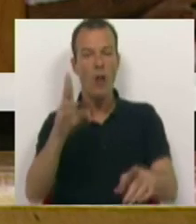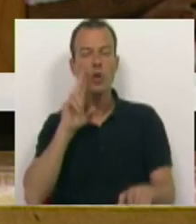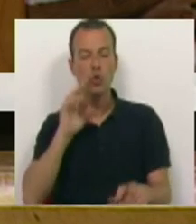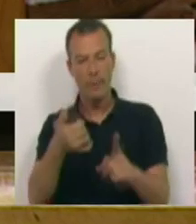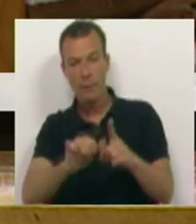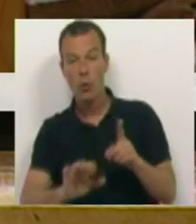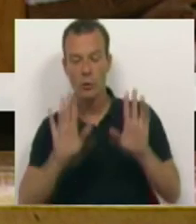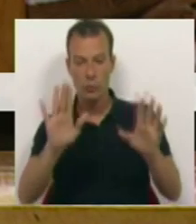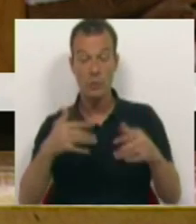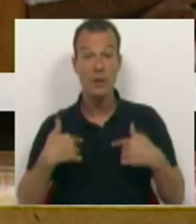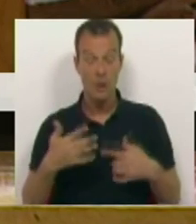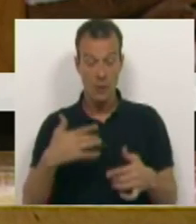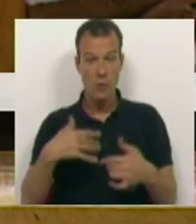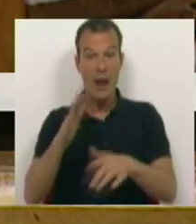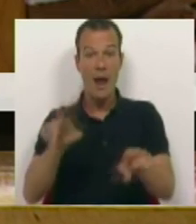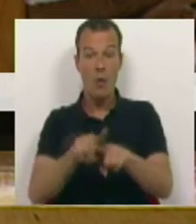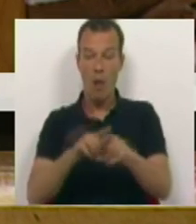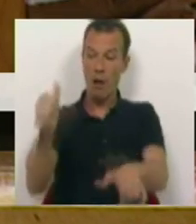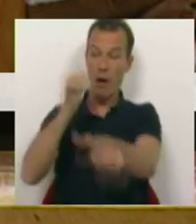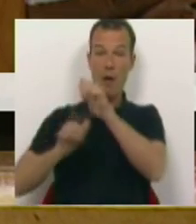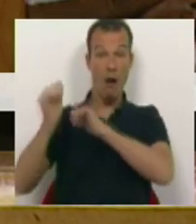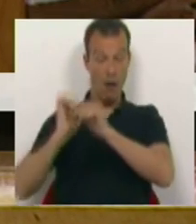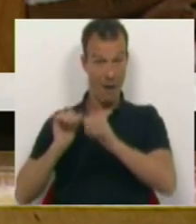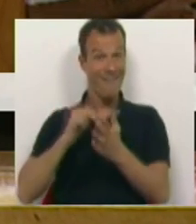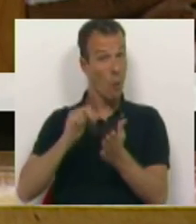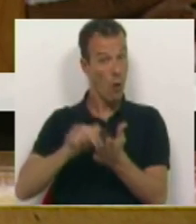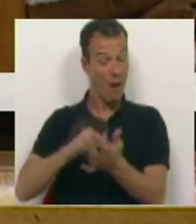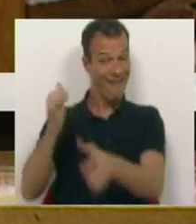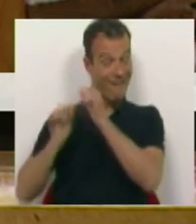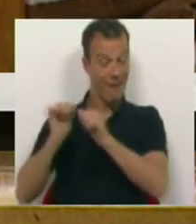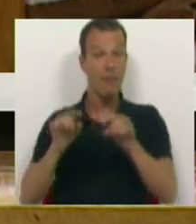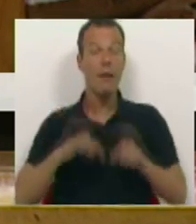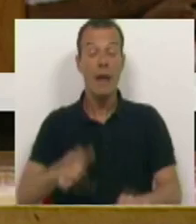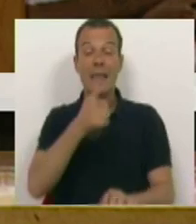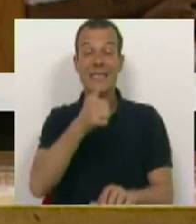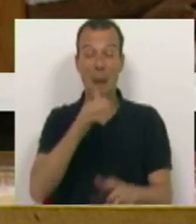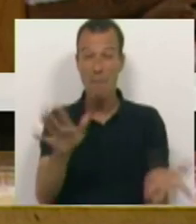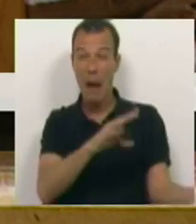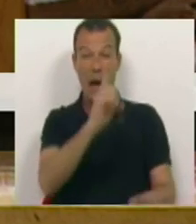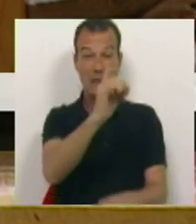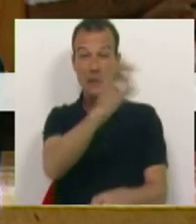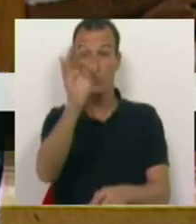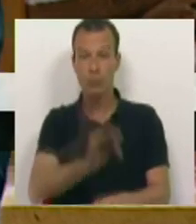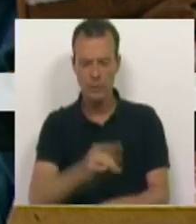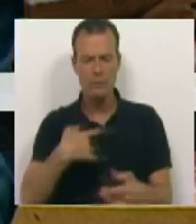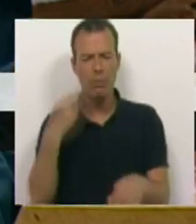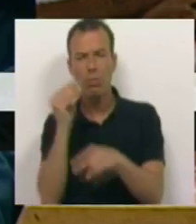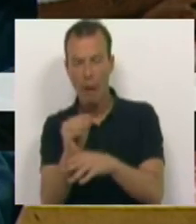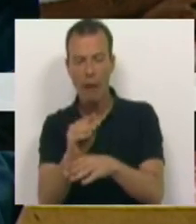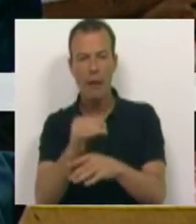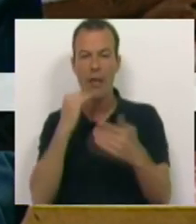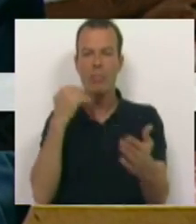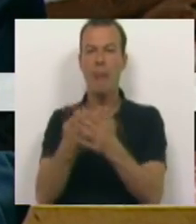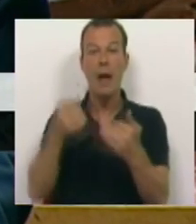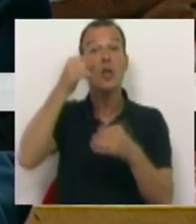na verdade estamos até a correr para trás. Com esta decisão, cerca de 60% dos ativos bancários ficam em mãos